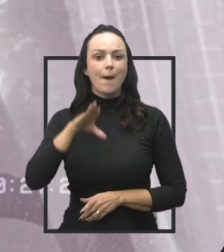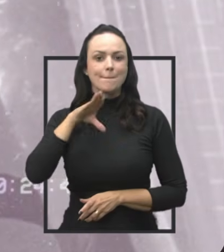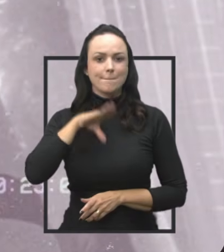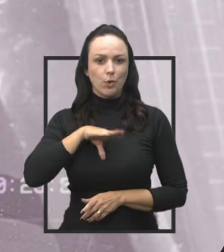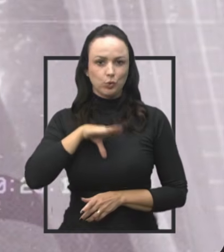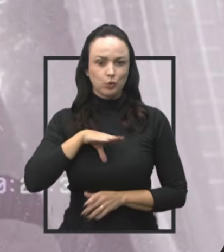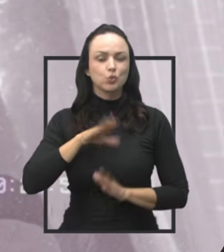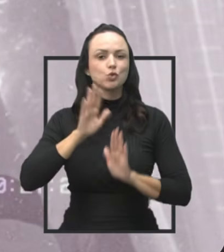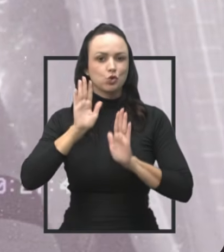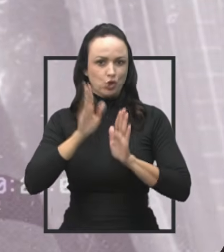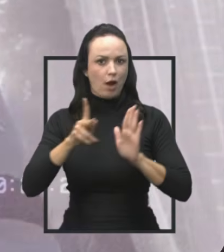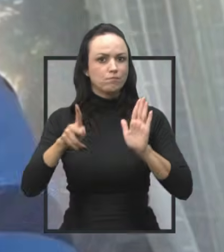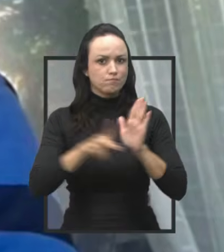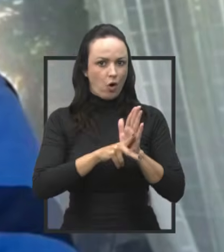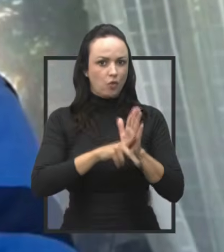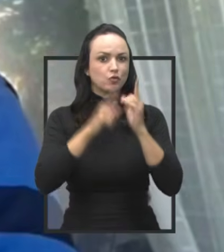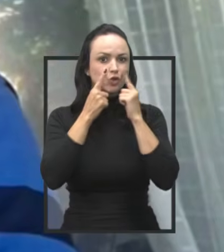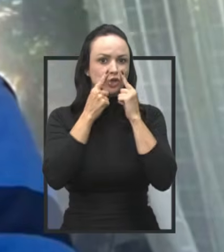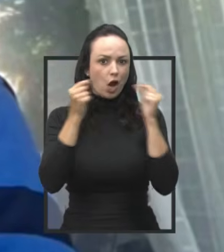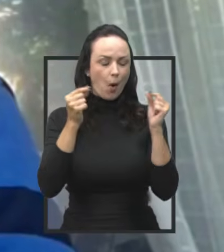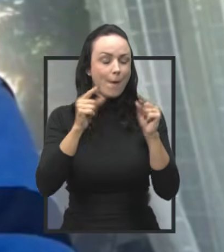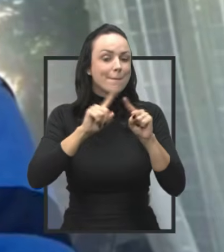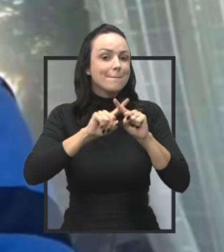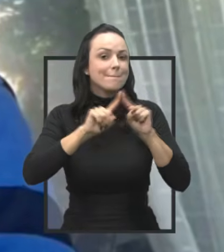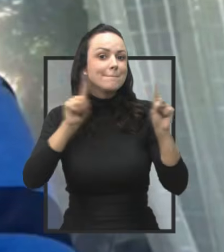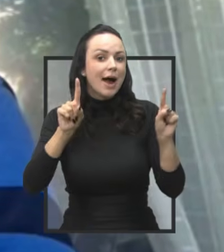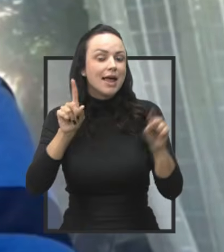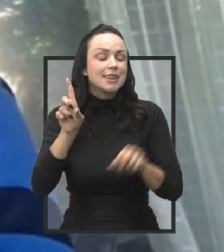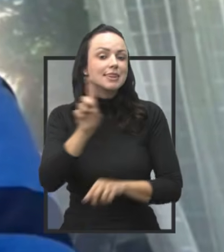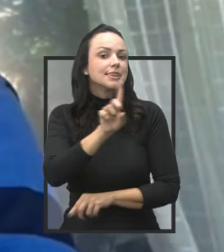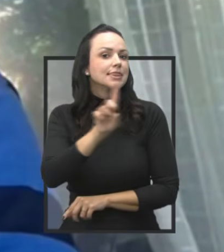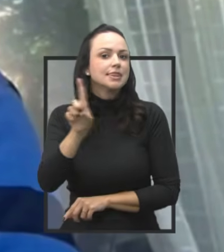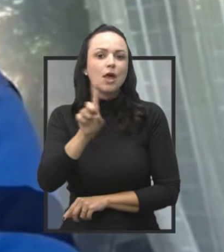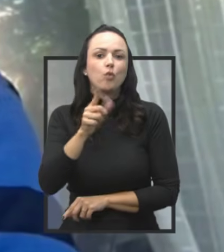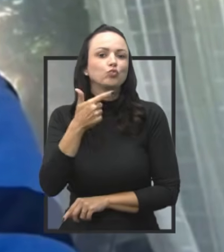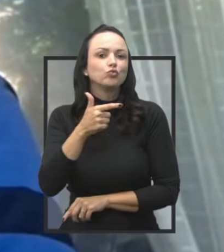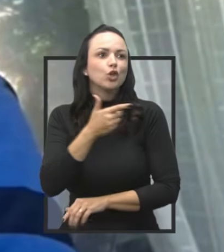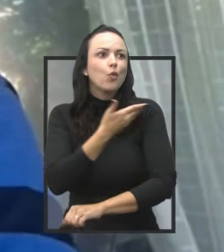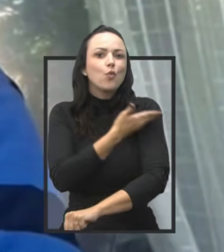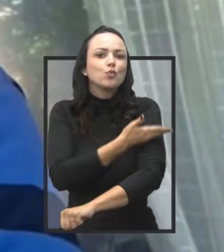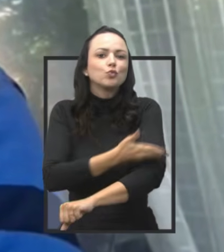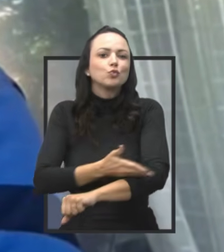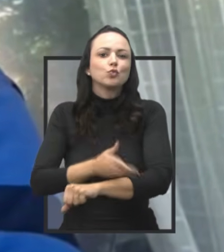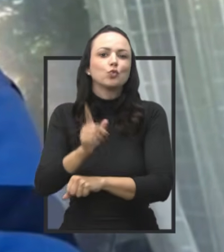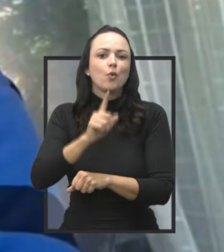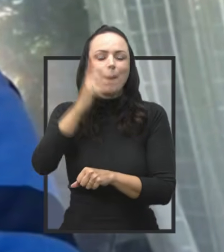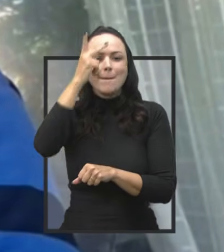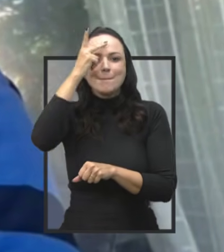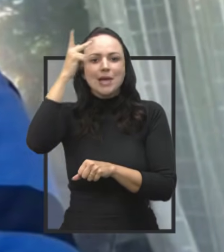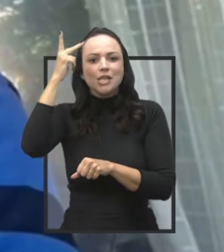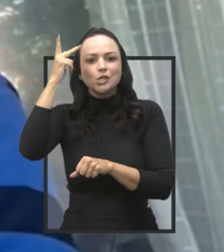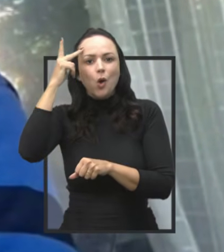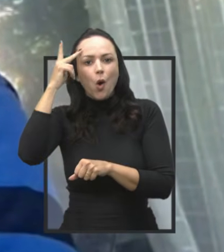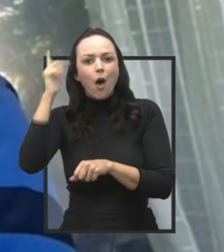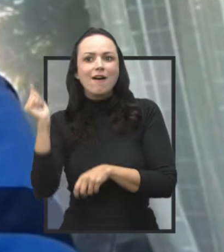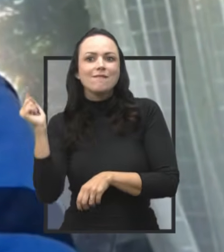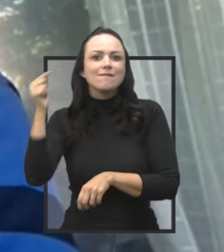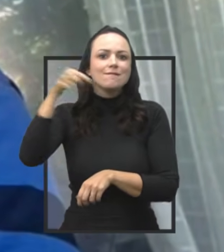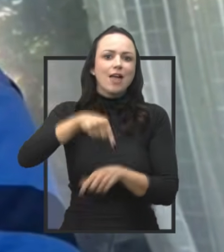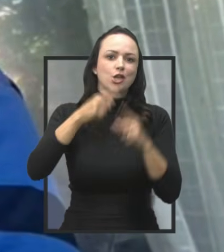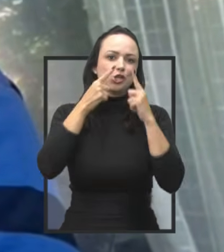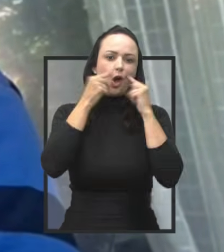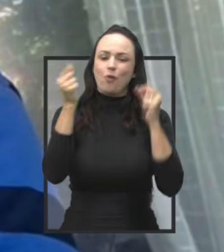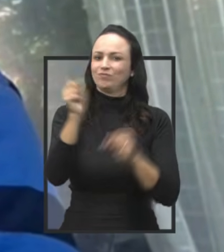Potunduva já pertencia a Jaú, mas não era um hábito as pessoas virem para